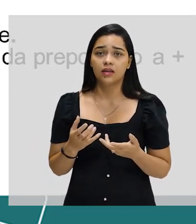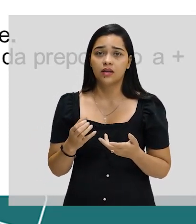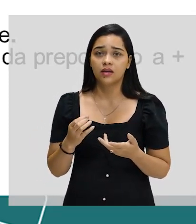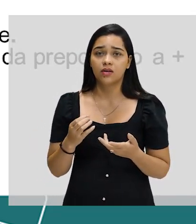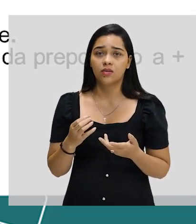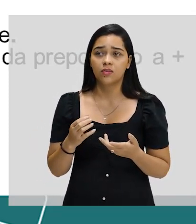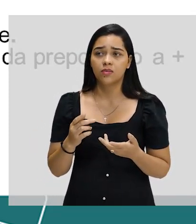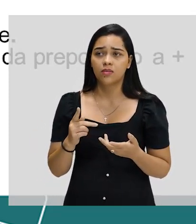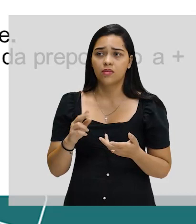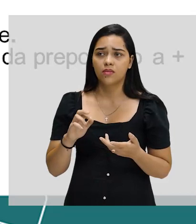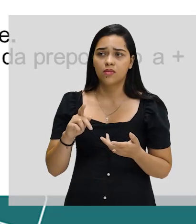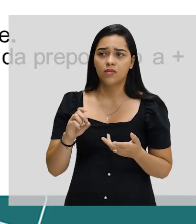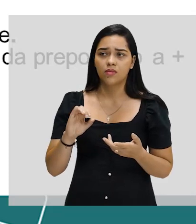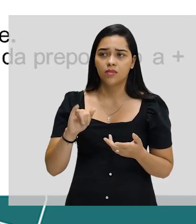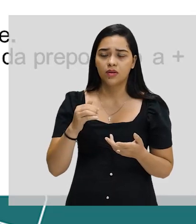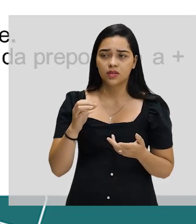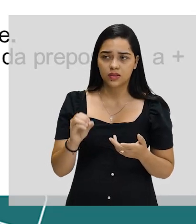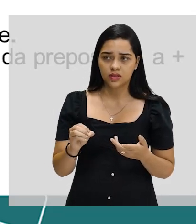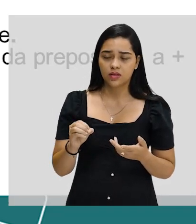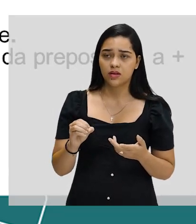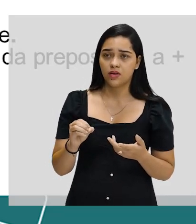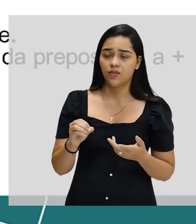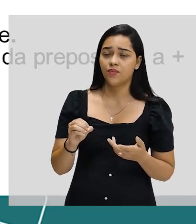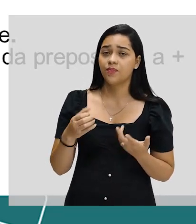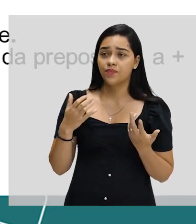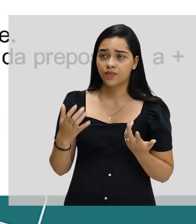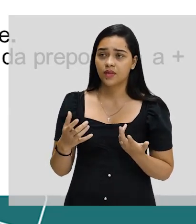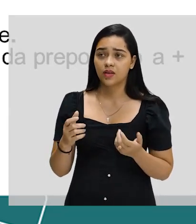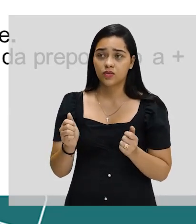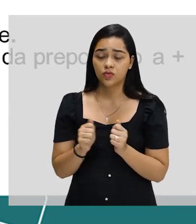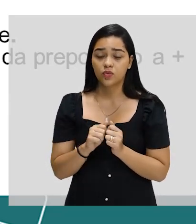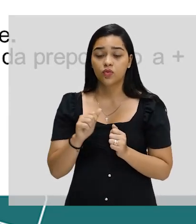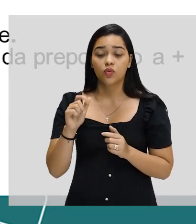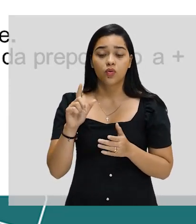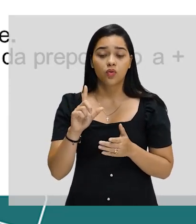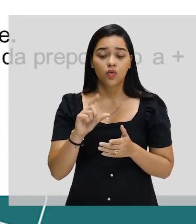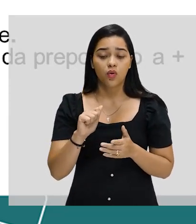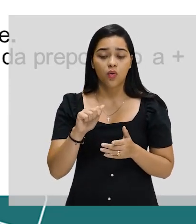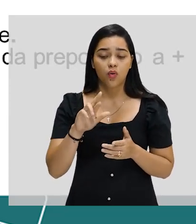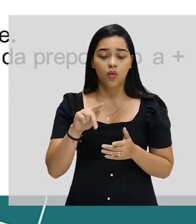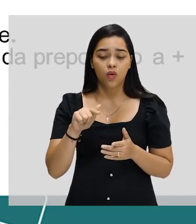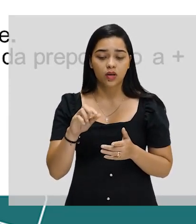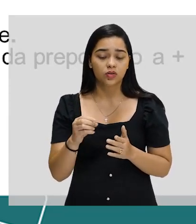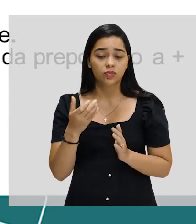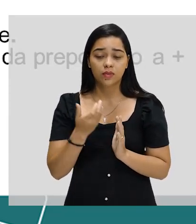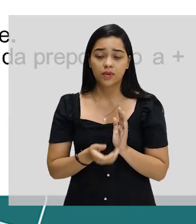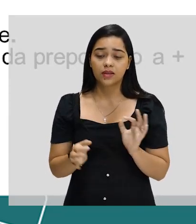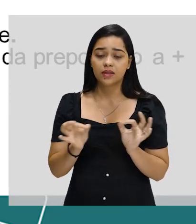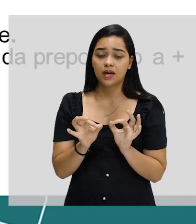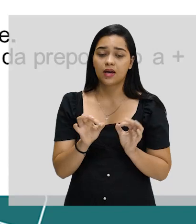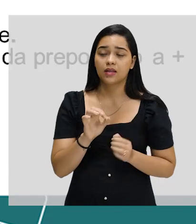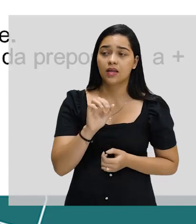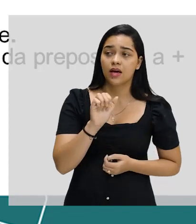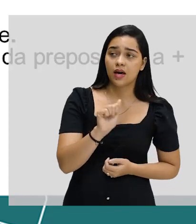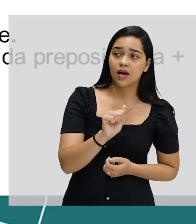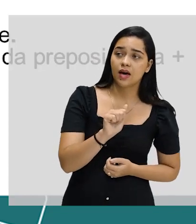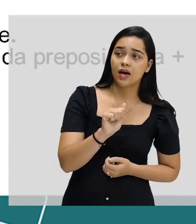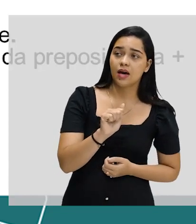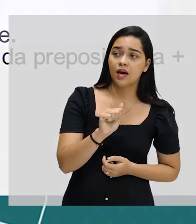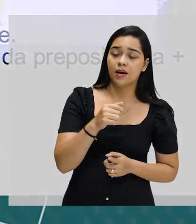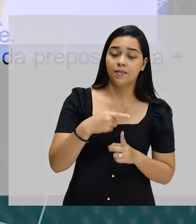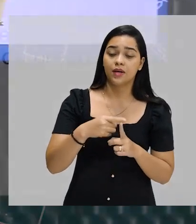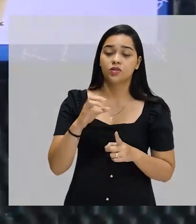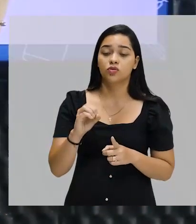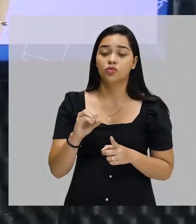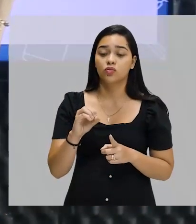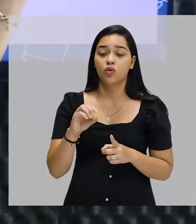conjunção, gente, eu estou com conjunção na cabeça? Uma preposição com um artigo, sem perda de elemento. A,